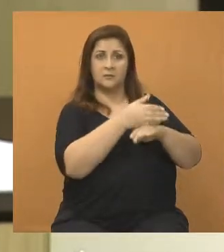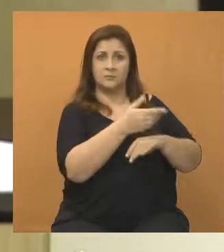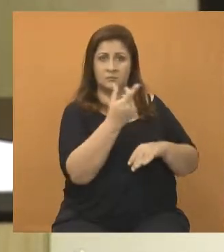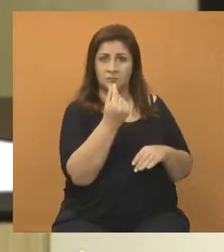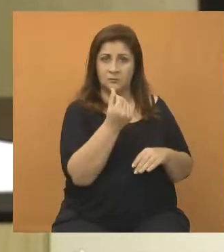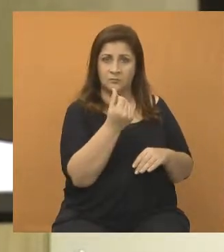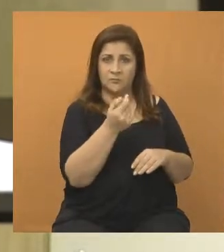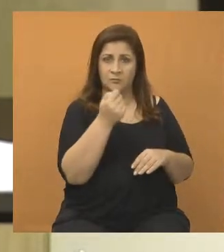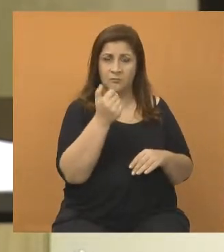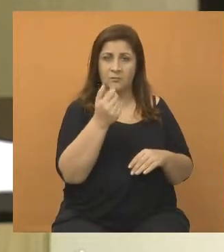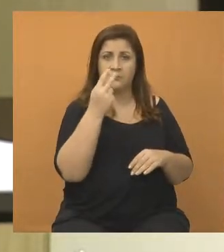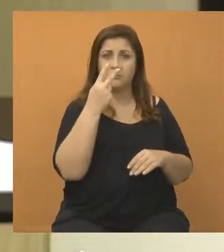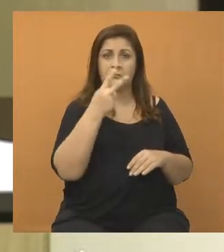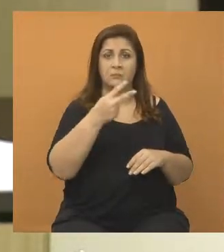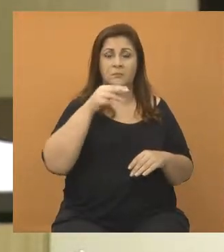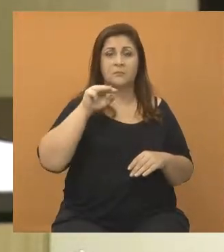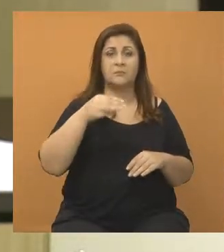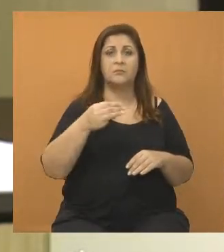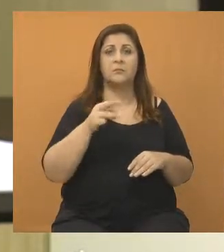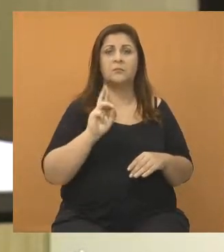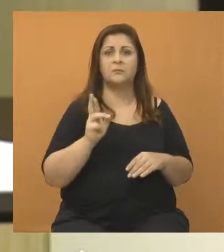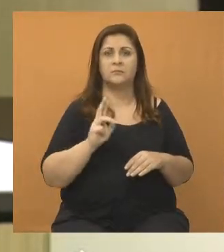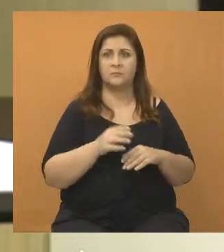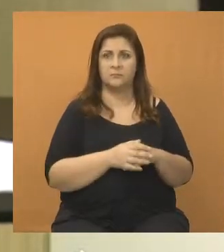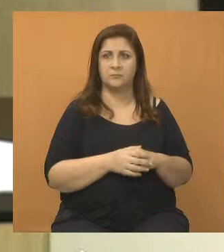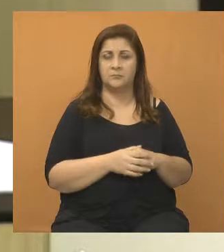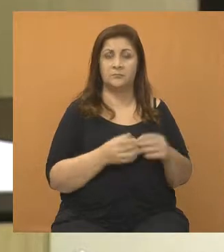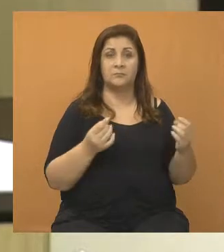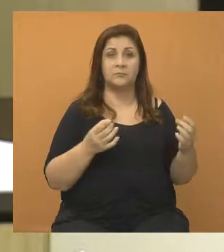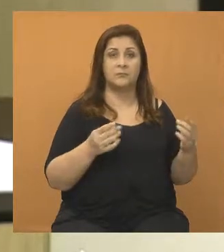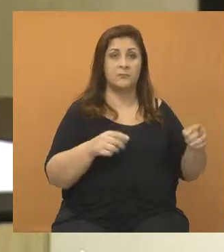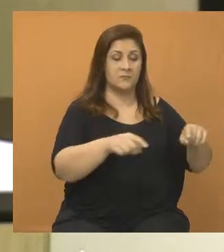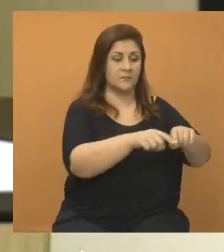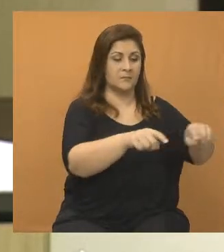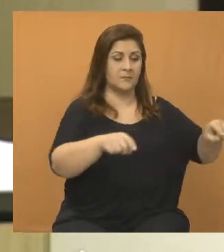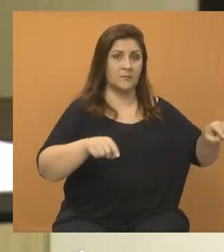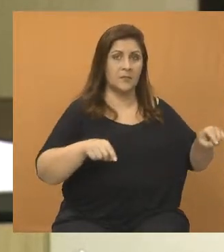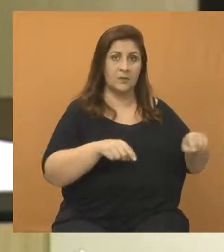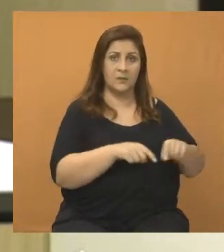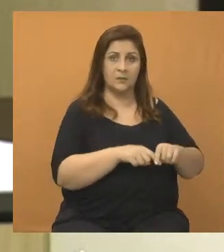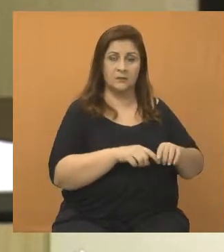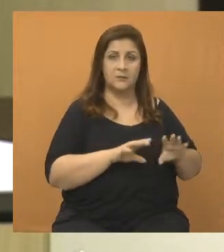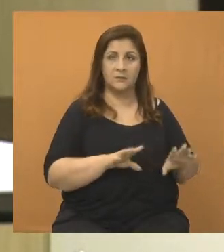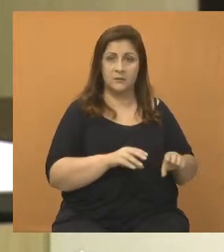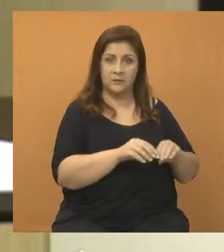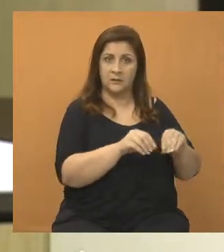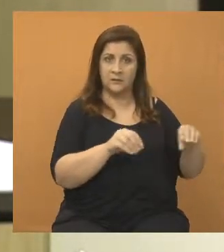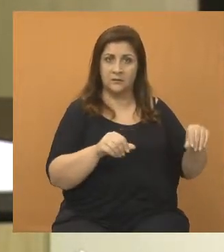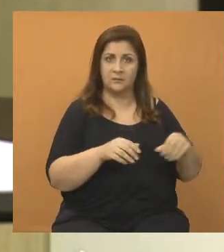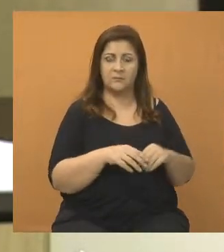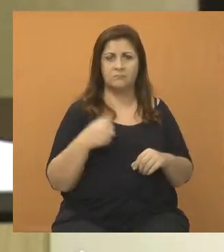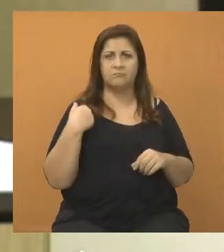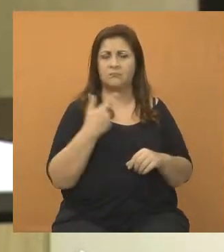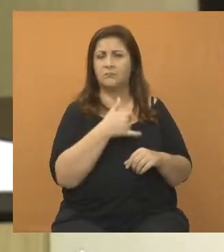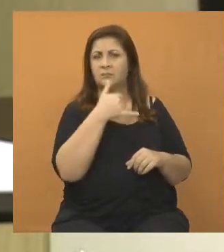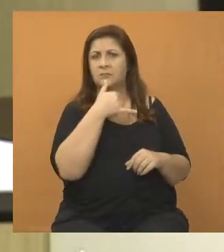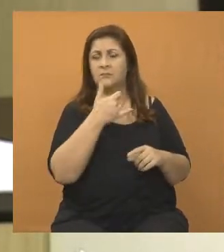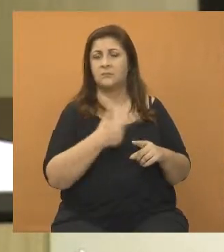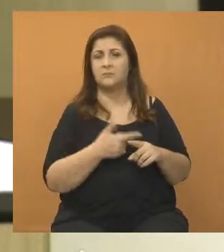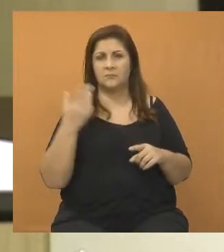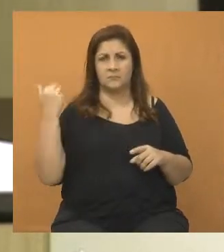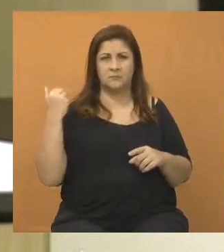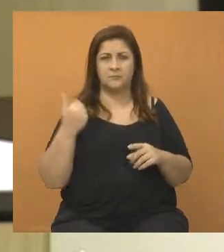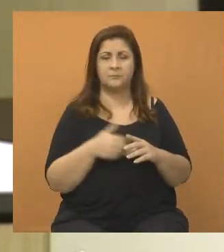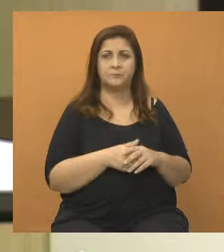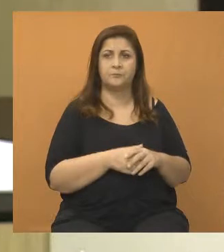2 milhões na venda de 58 terrenos. E uma coisa que a gente ficou muito chateada é que, na